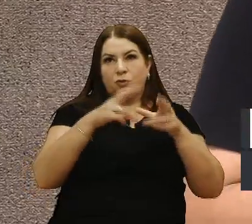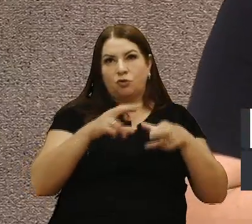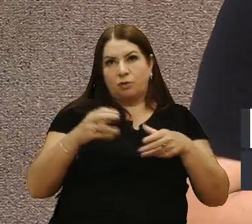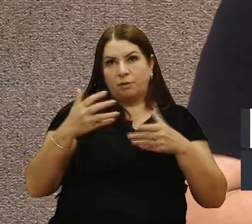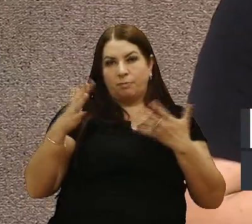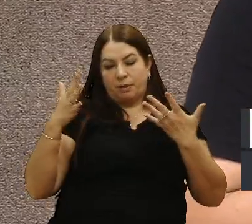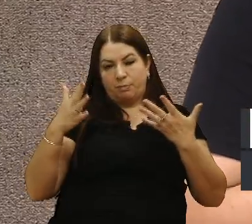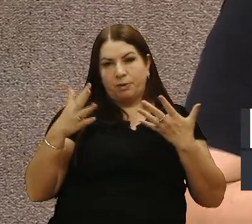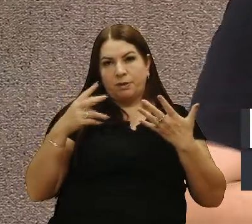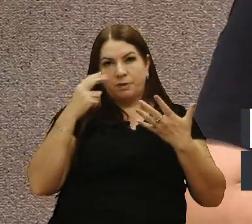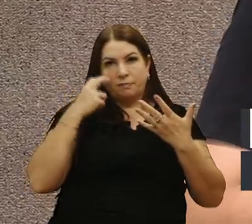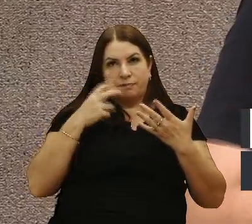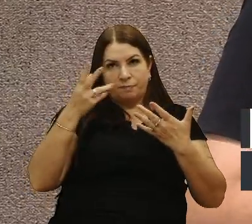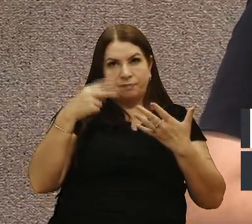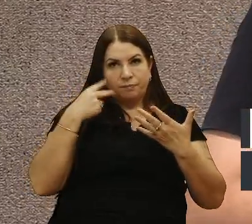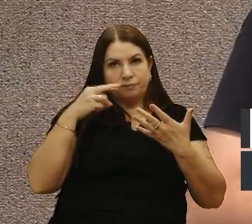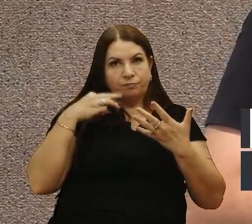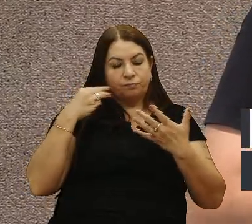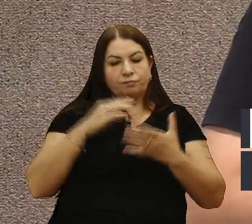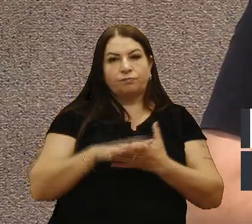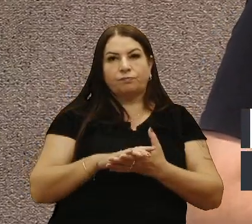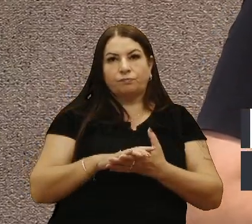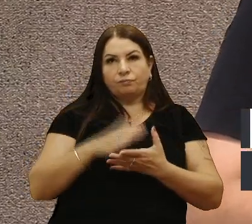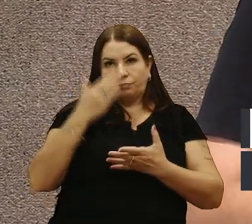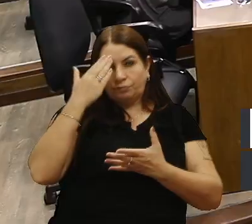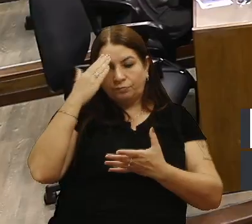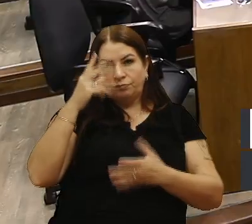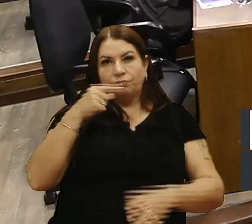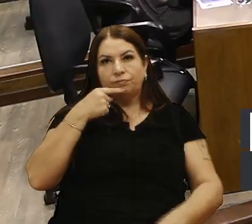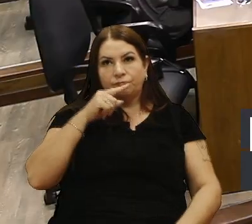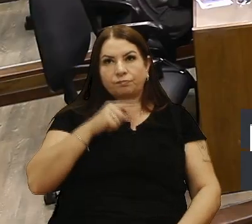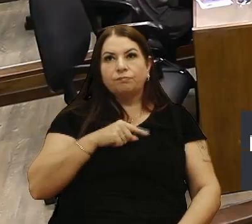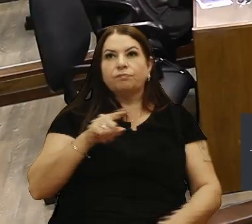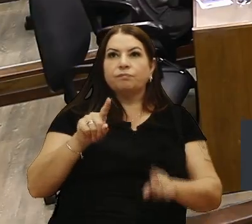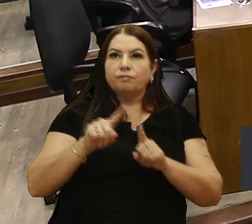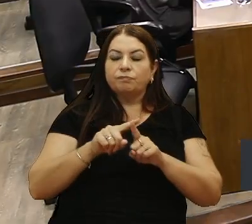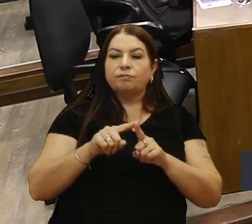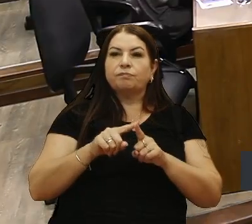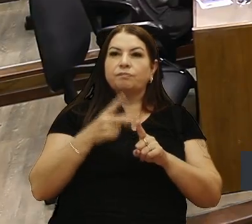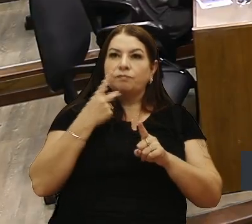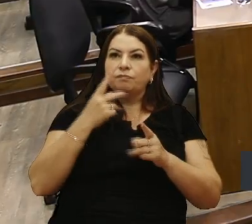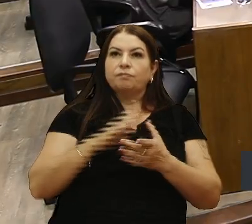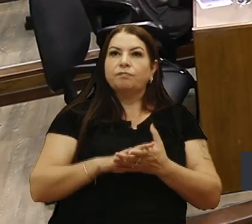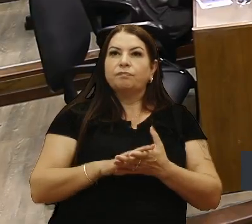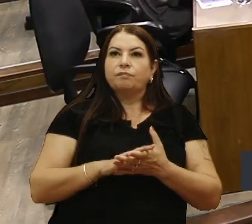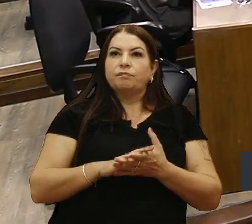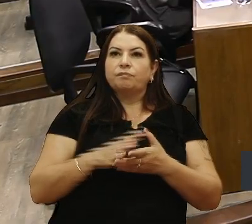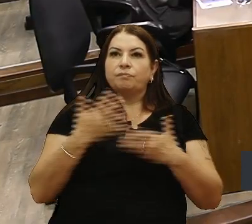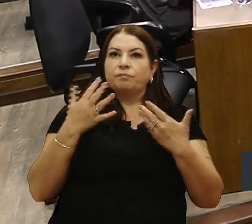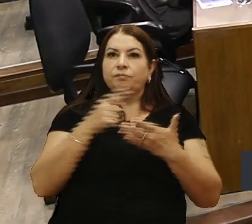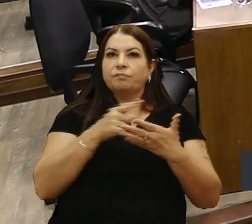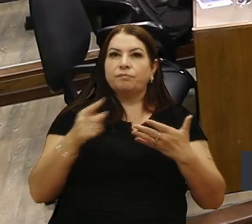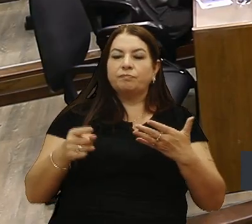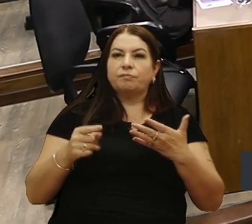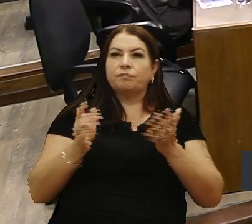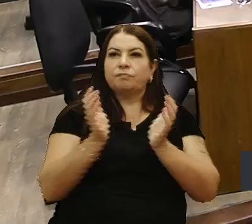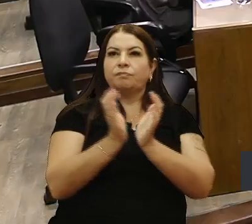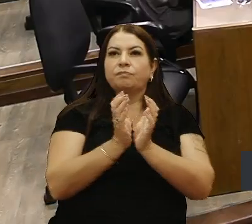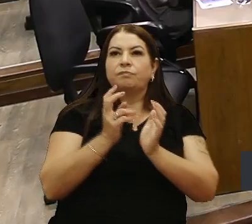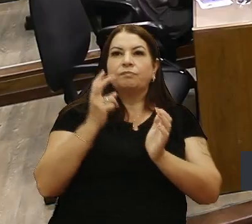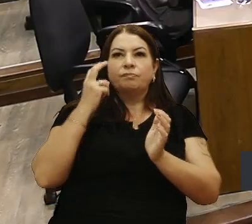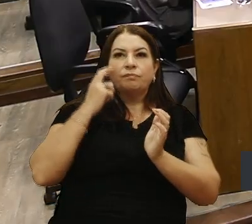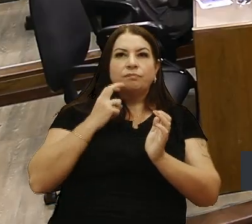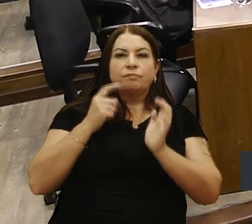Parabéns, colega Daniel, sua parte, vereadora Marisol. Obrigada, vereador Caleb. Também quero reforçar aqui, parabéns ao nosso colega Daniel por